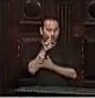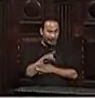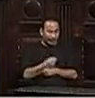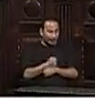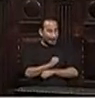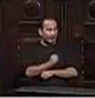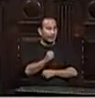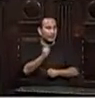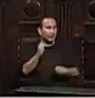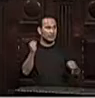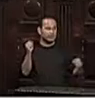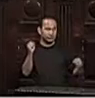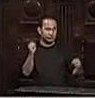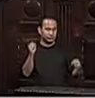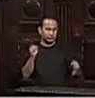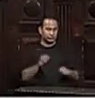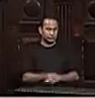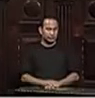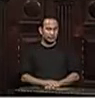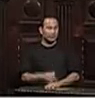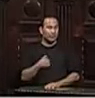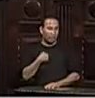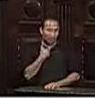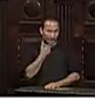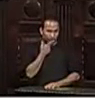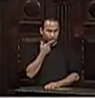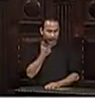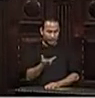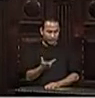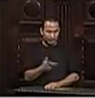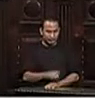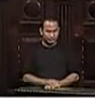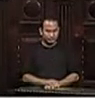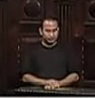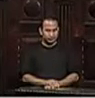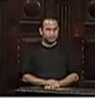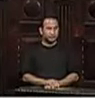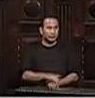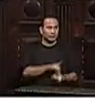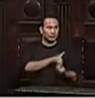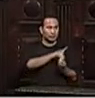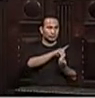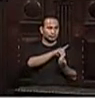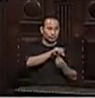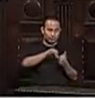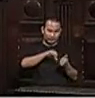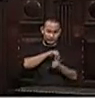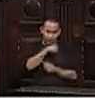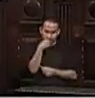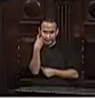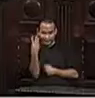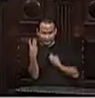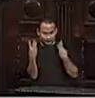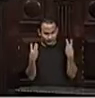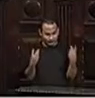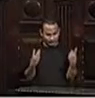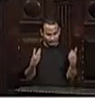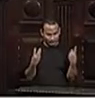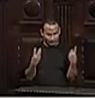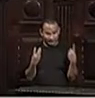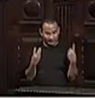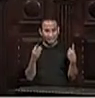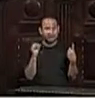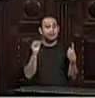grande. Então, eu diria, invertendo o 3 em 1, que essa é